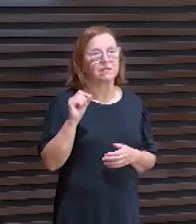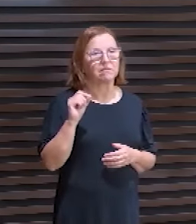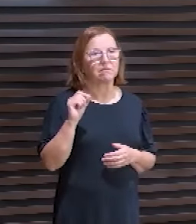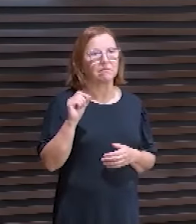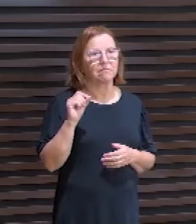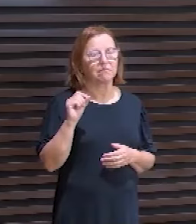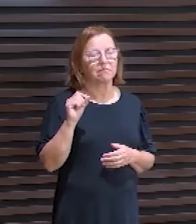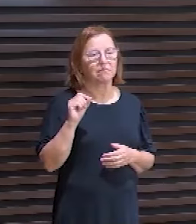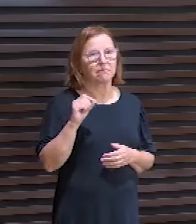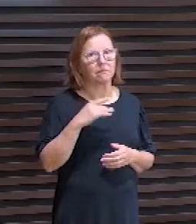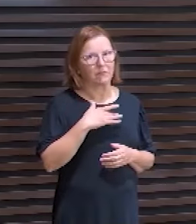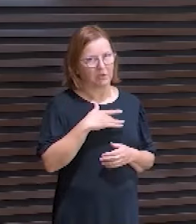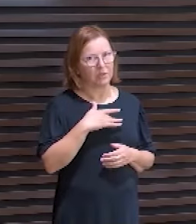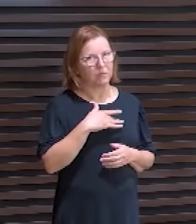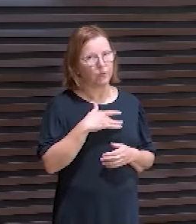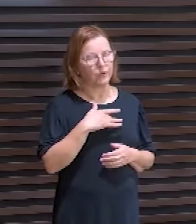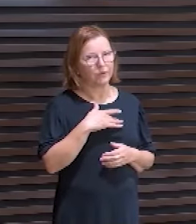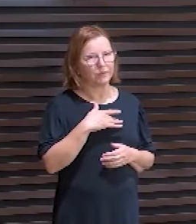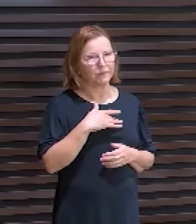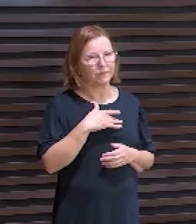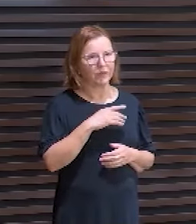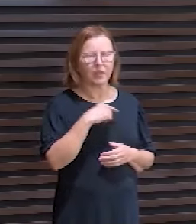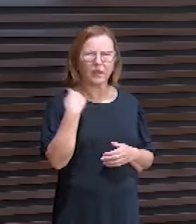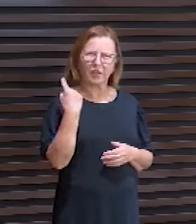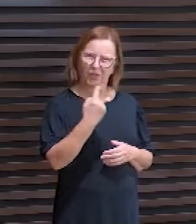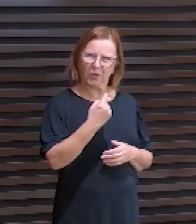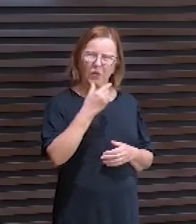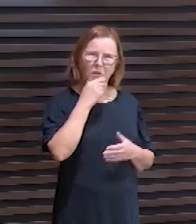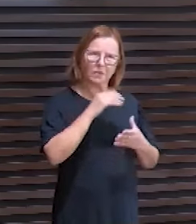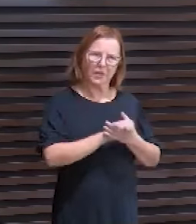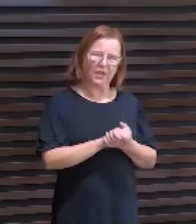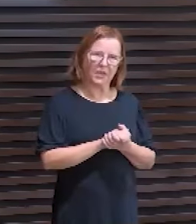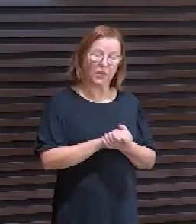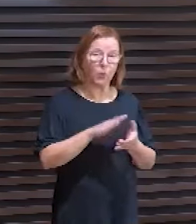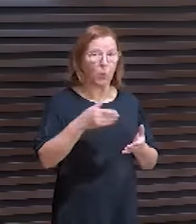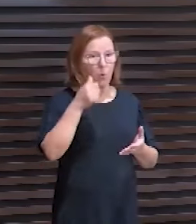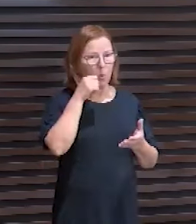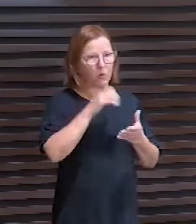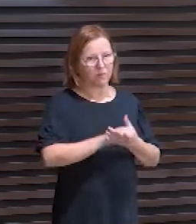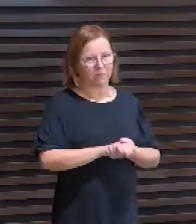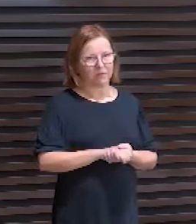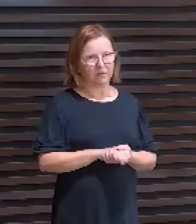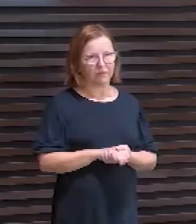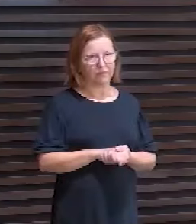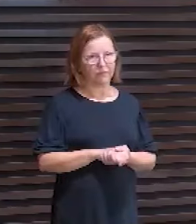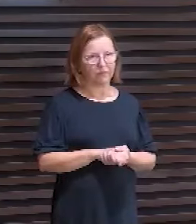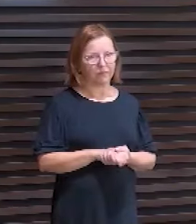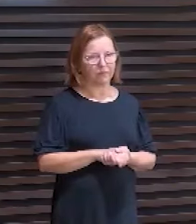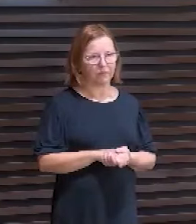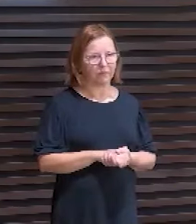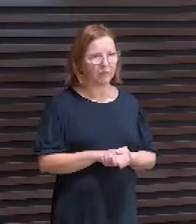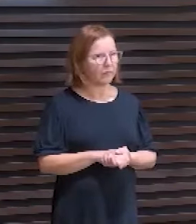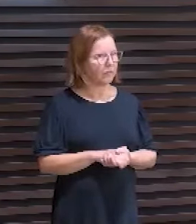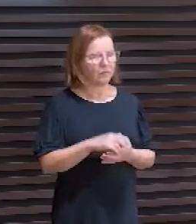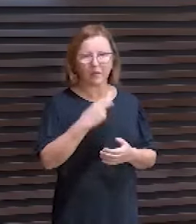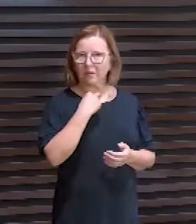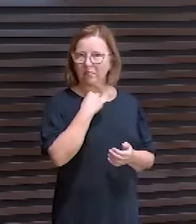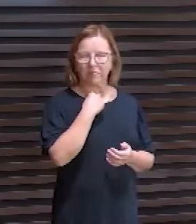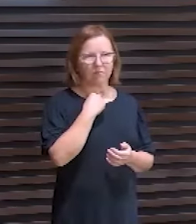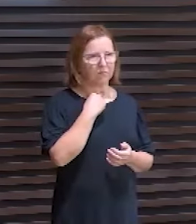misericórdia e nós como maridos e como esposas não devemos